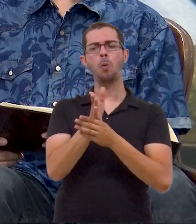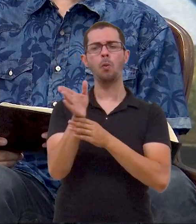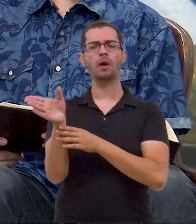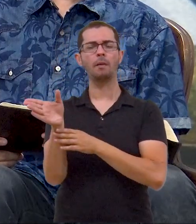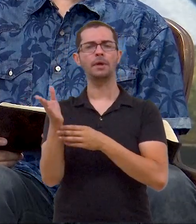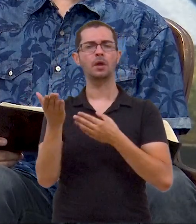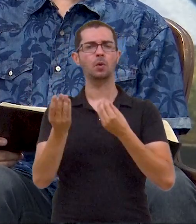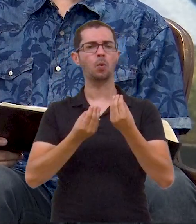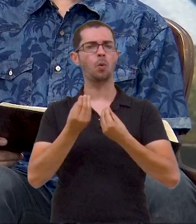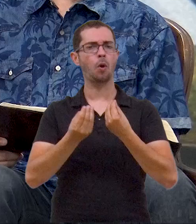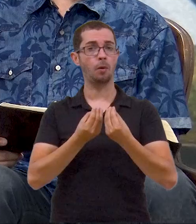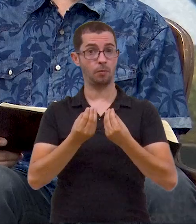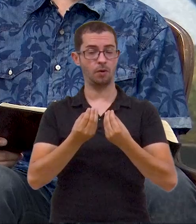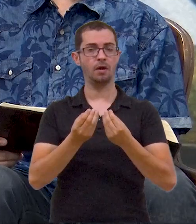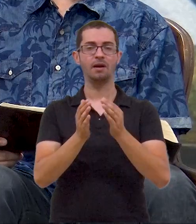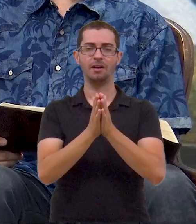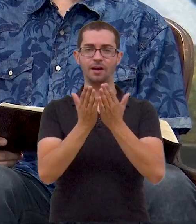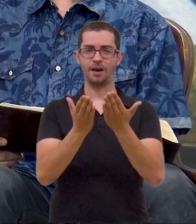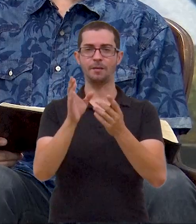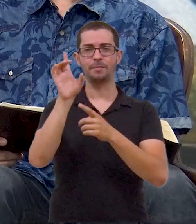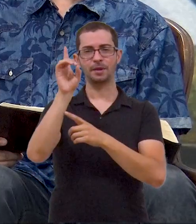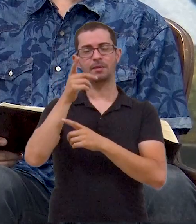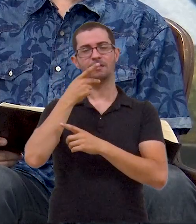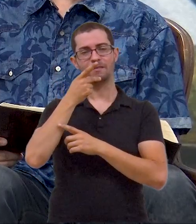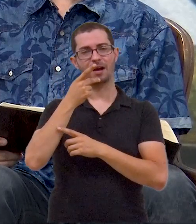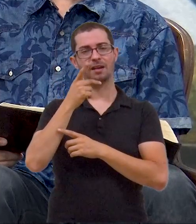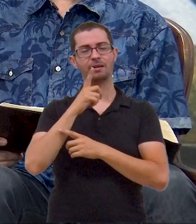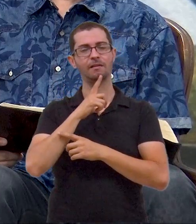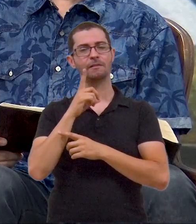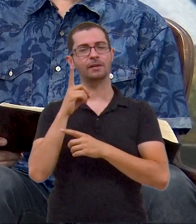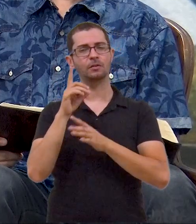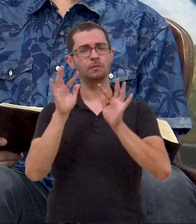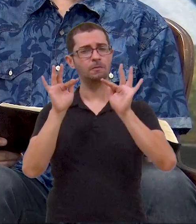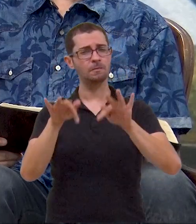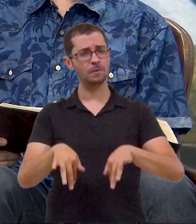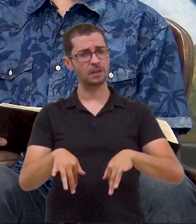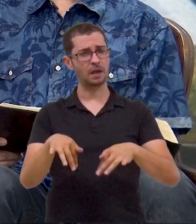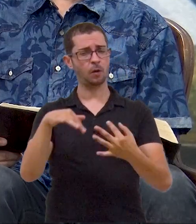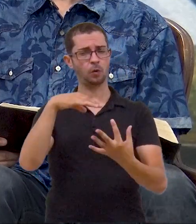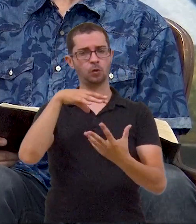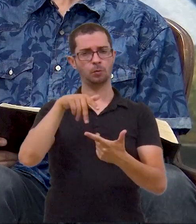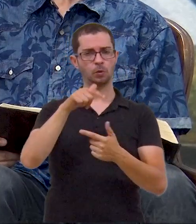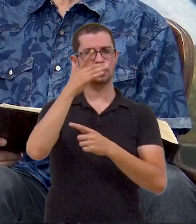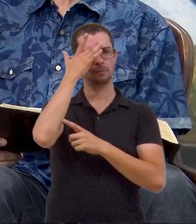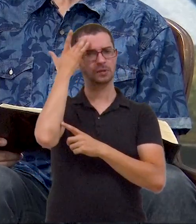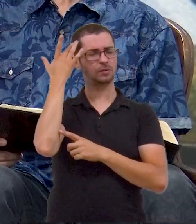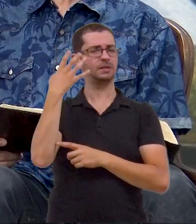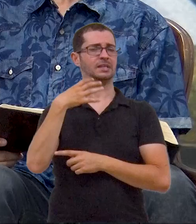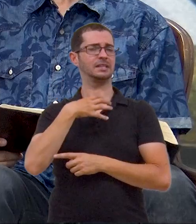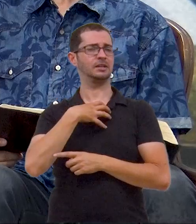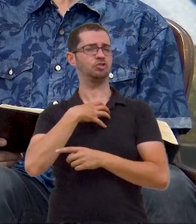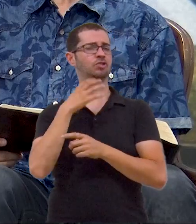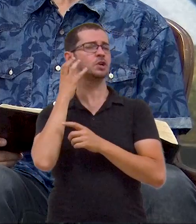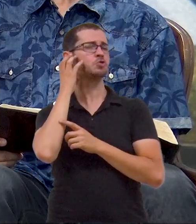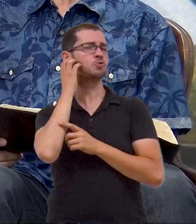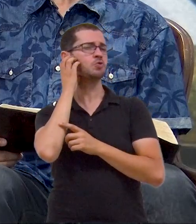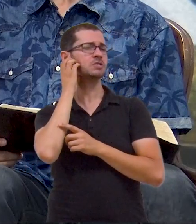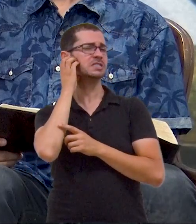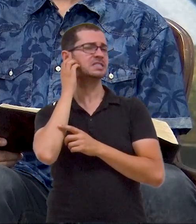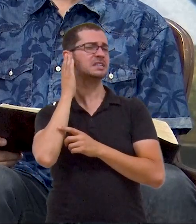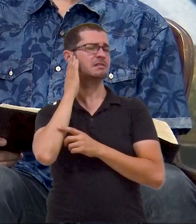muitas pessoas iriam sentir comichão nos ouvidos, coceira nos ouvidos, e ia